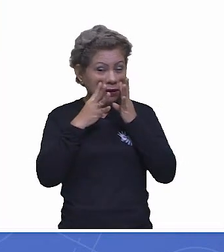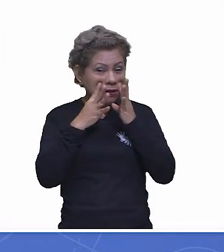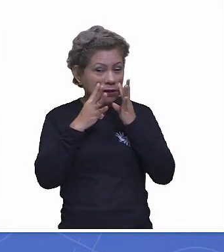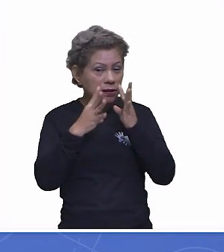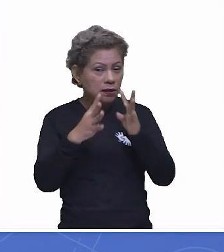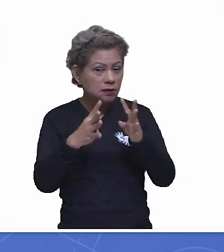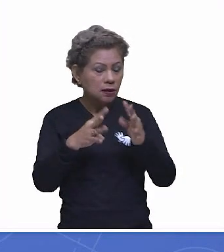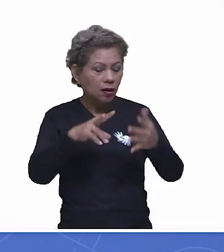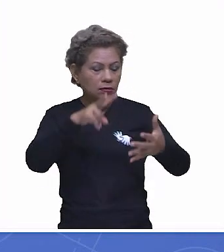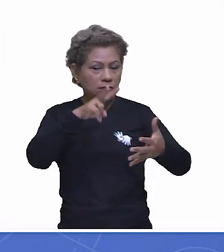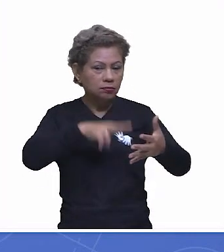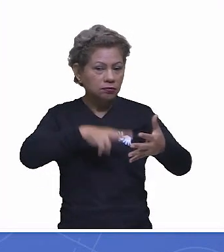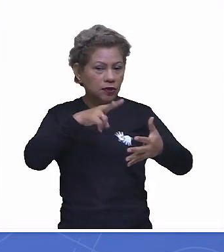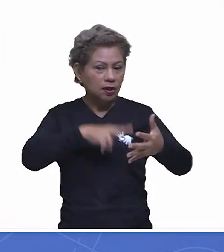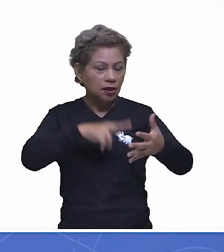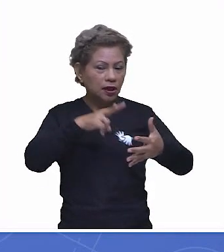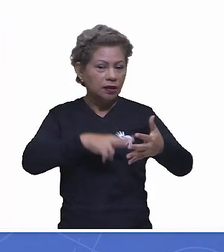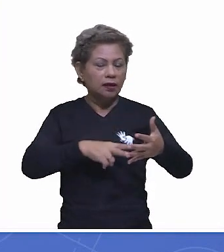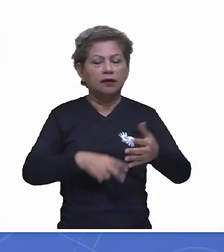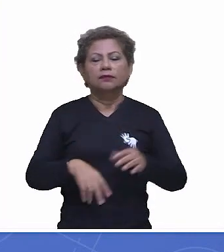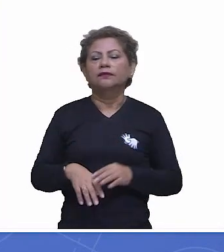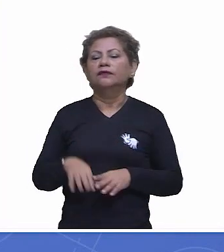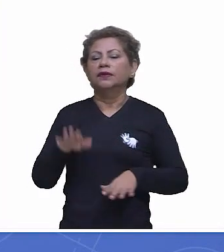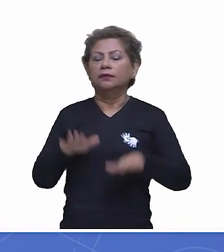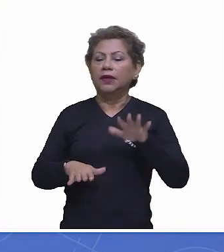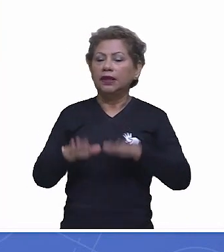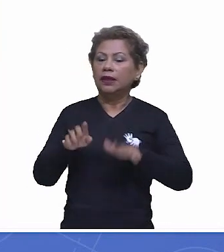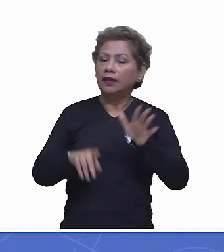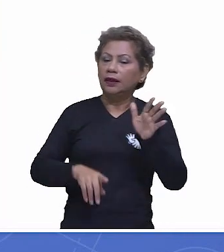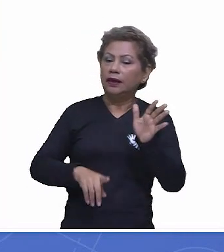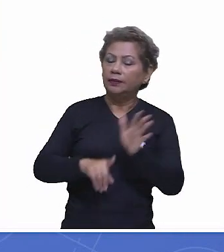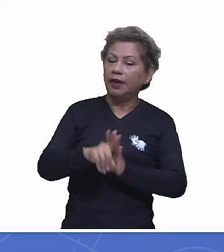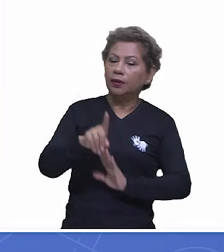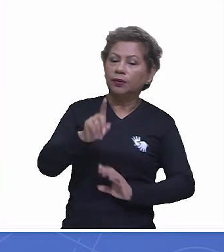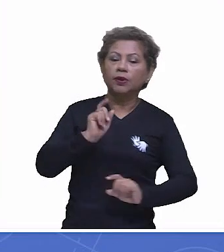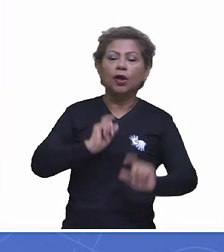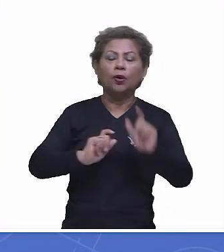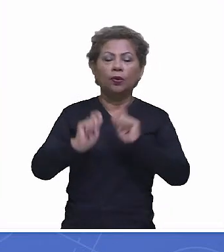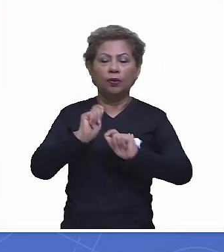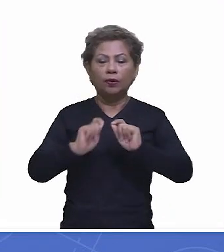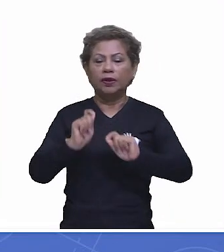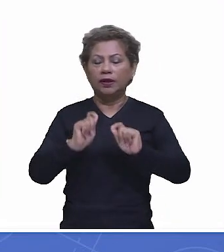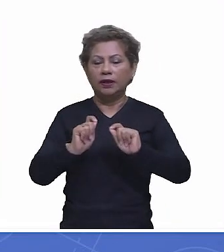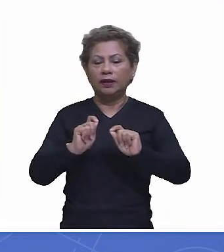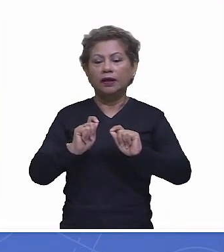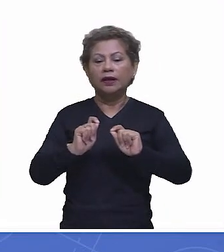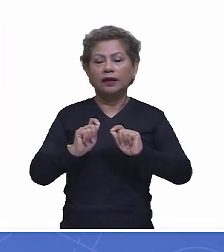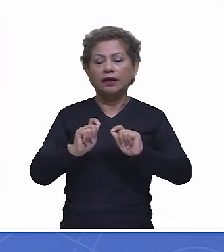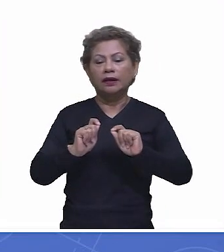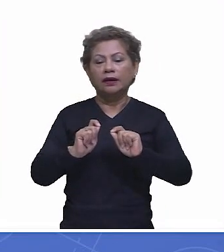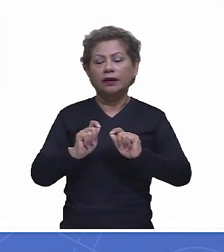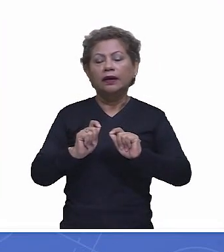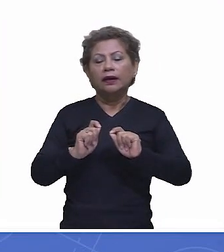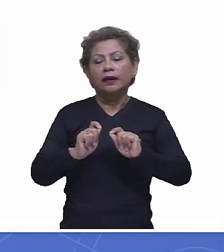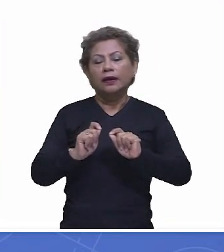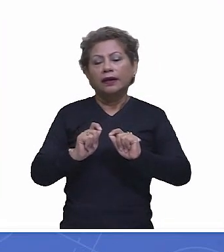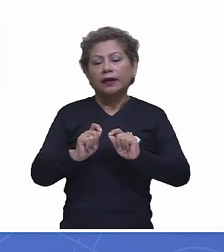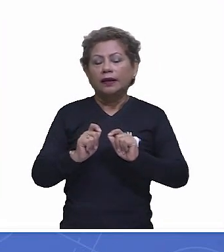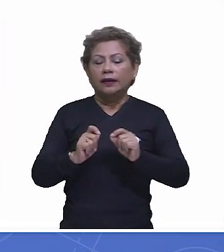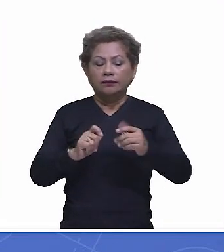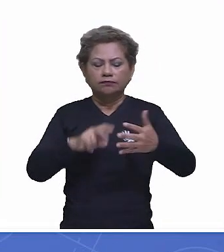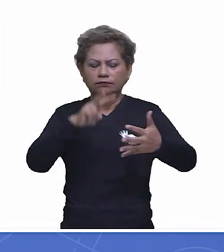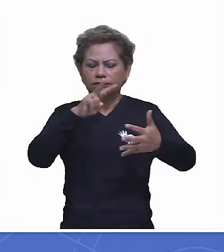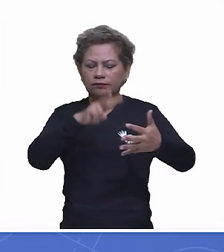o contrário, né? Dependendo da pergunta, pode ser construída para formar uma pegadinha, como é o caso agora, e que possivelmente causa